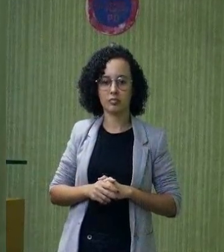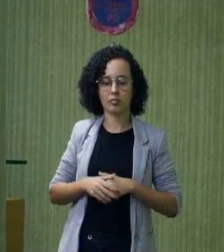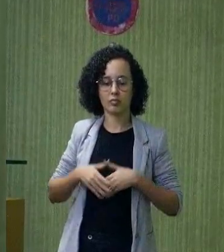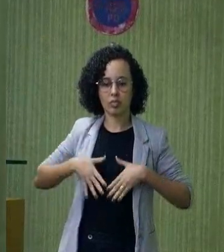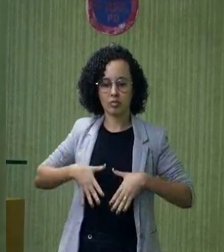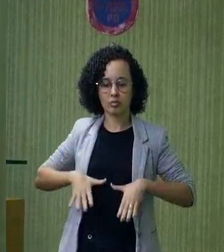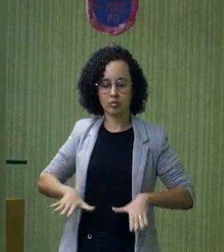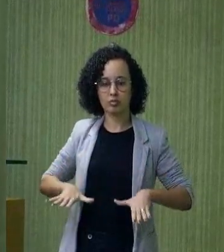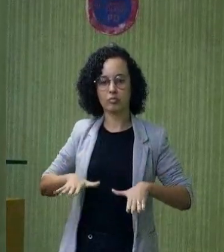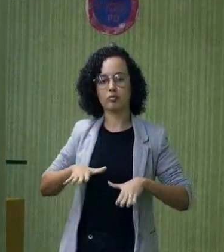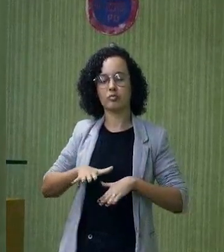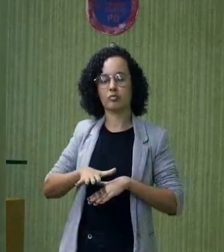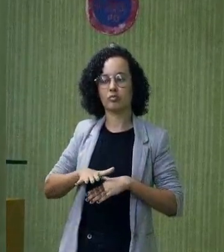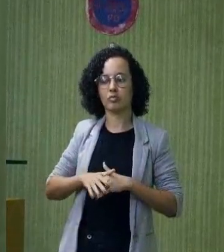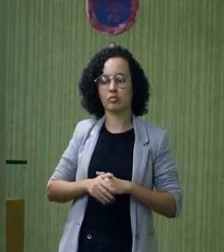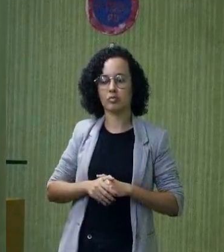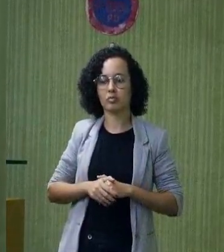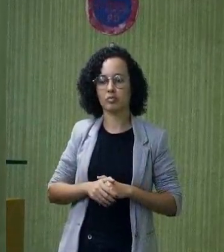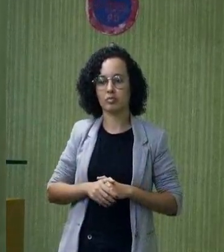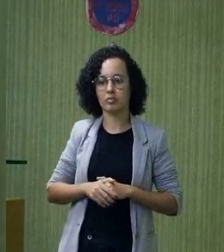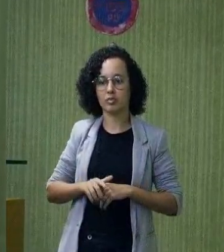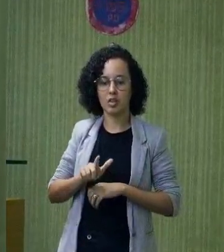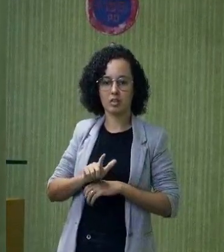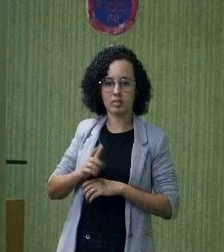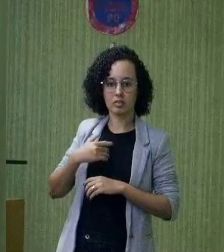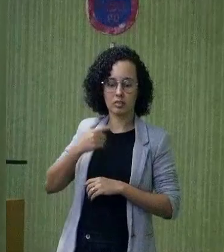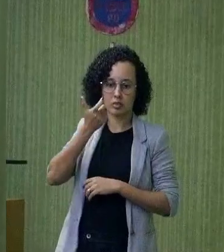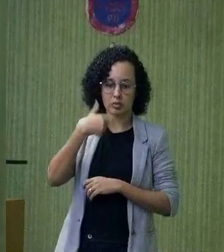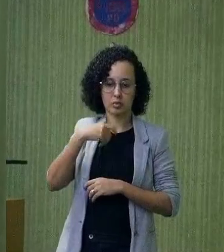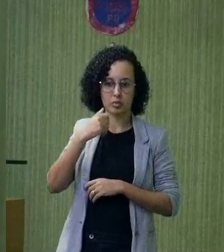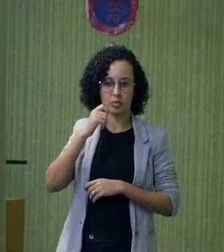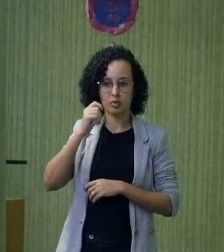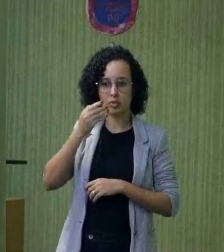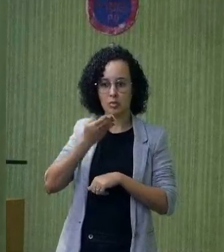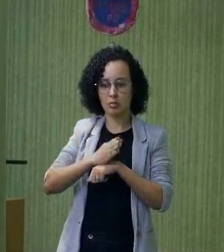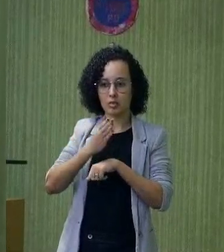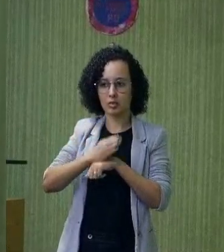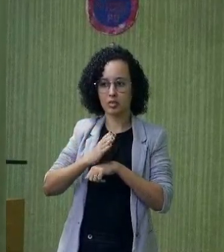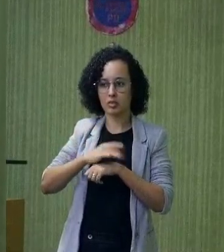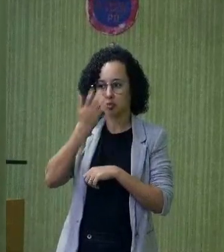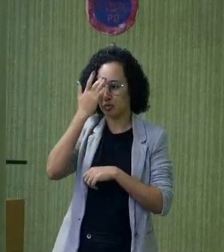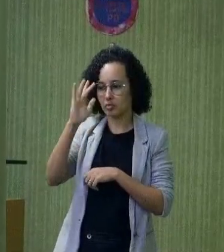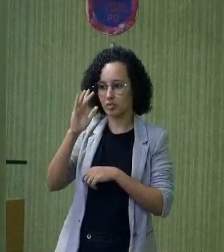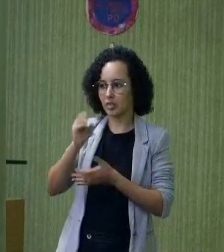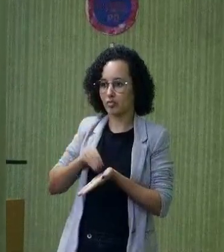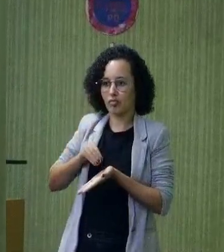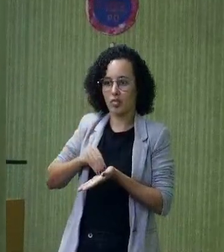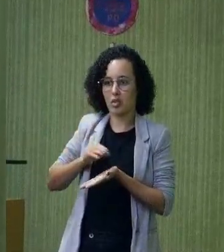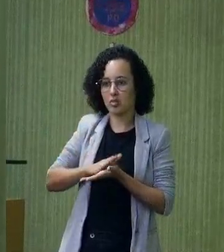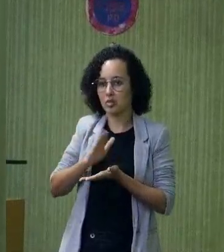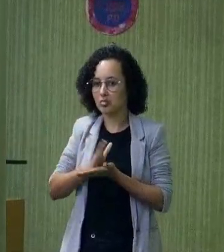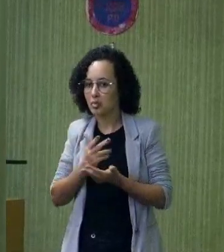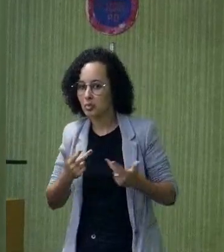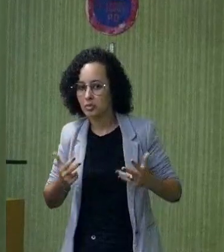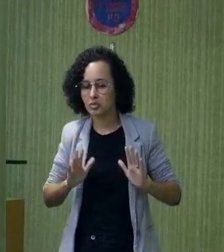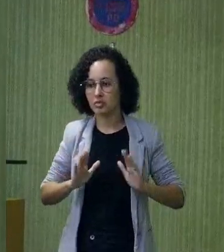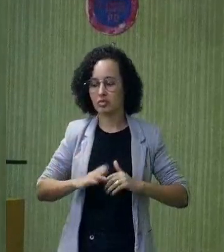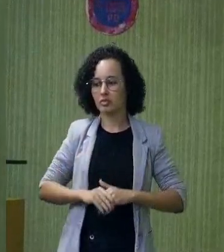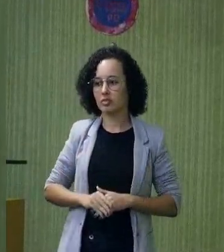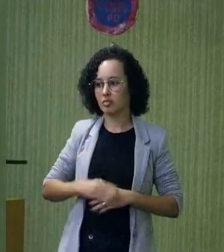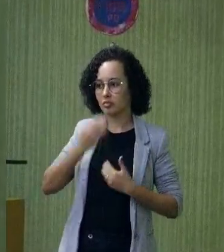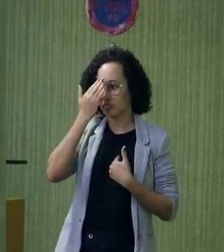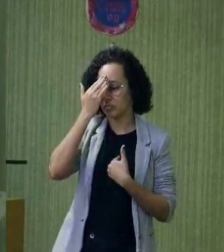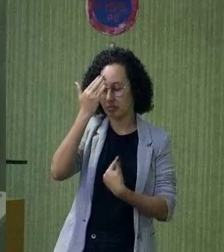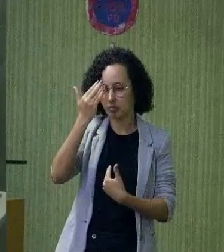lilás e sou branca é não sei se teria mais alguma coisa para dizer obrigada muito obrigada